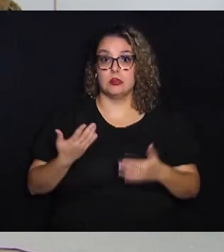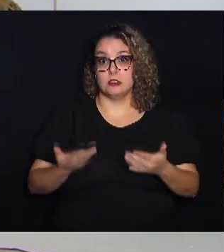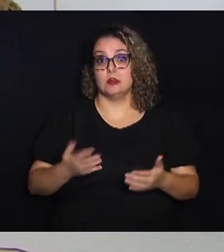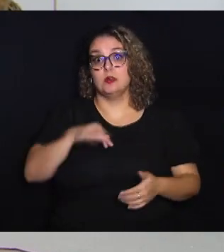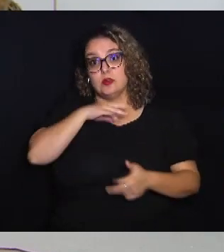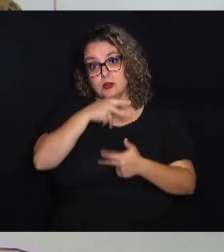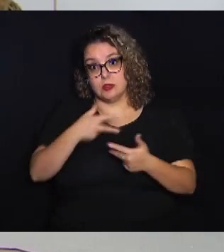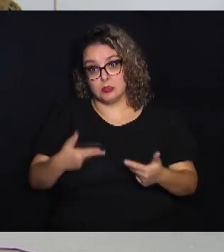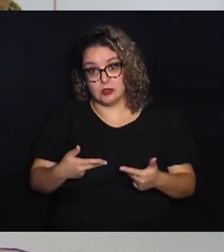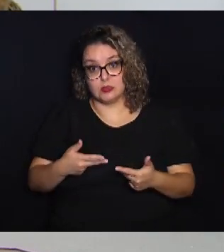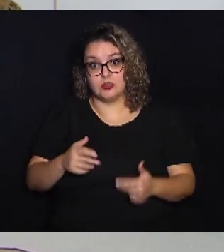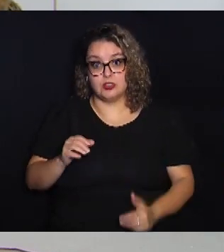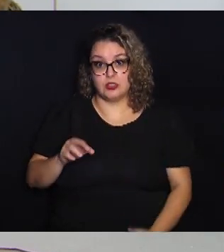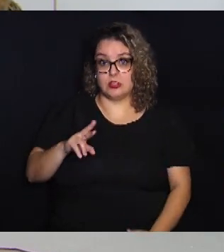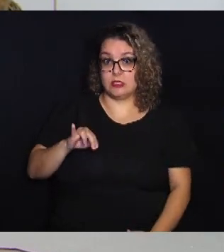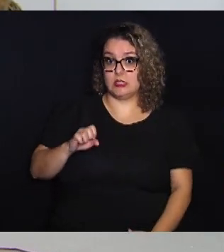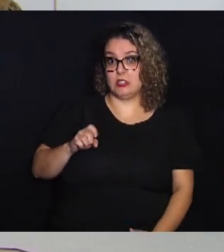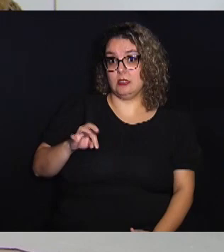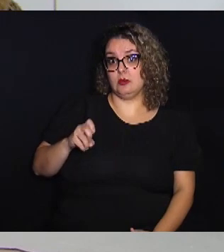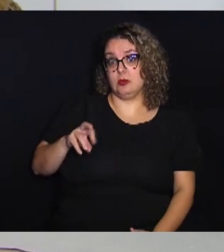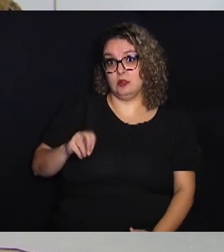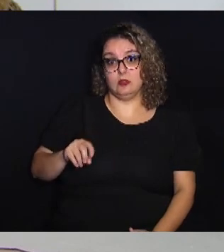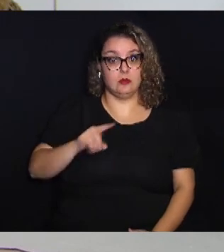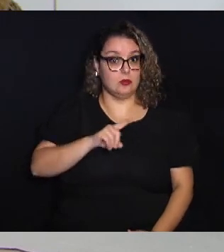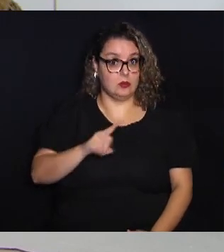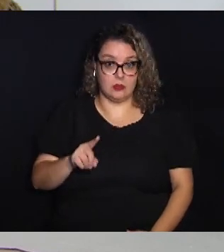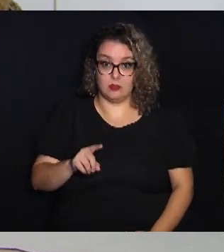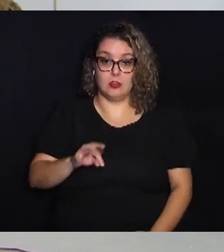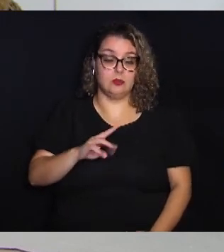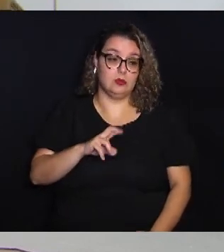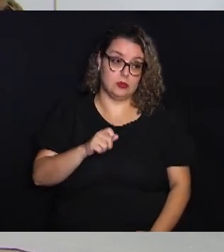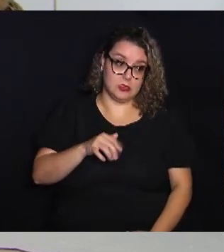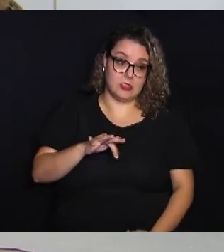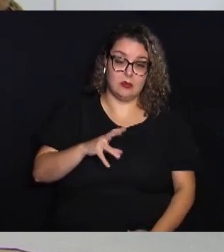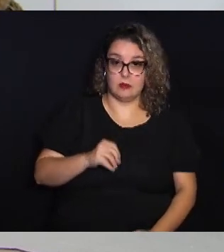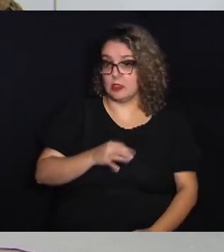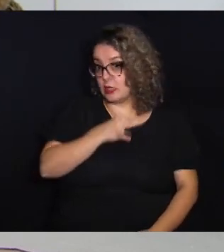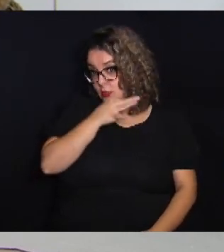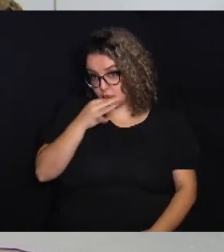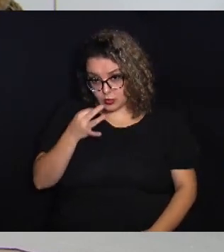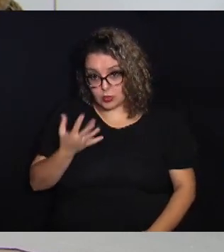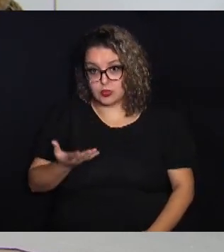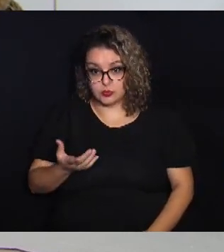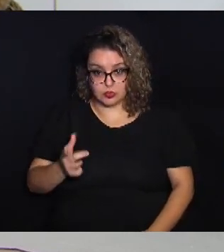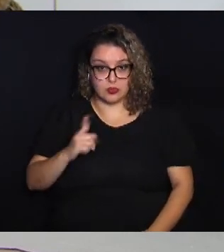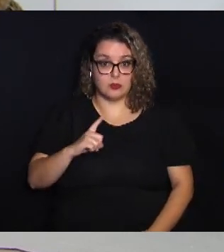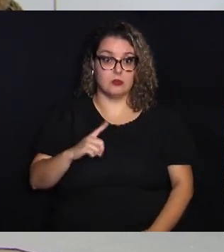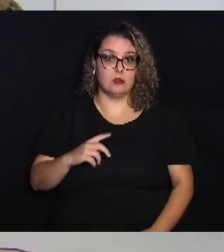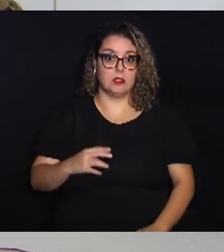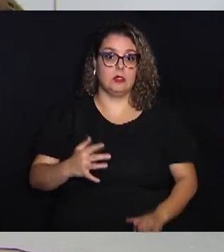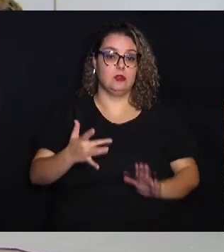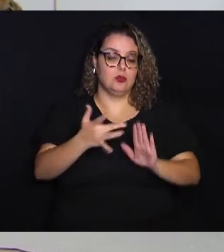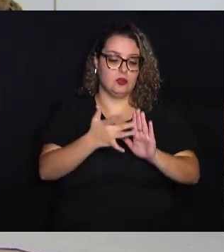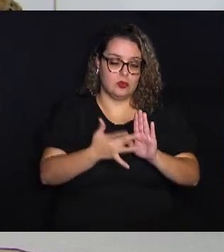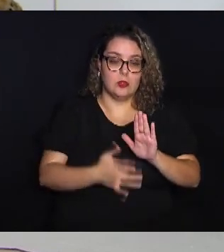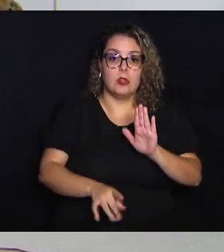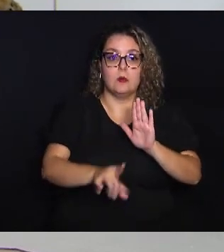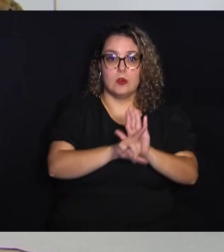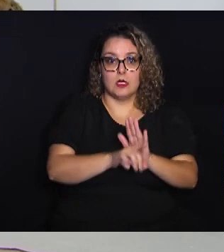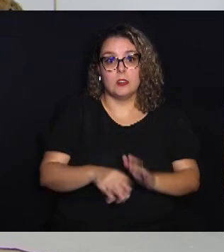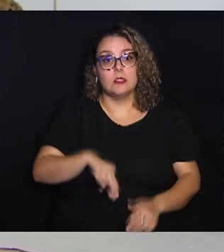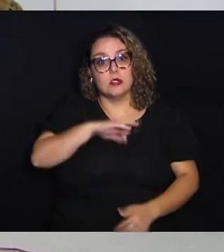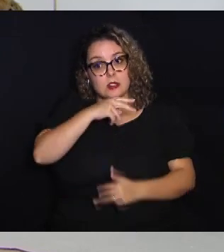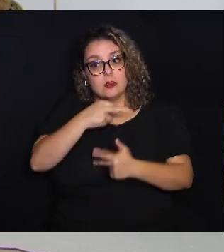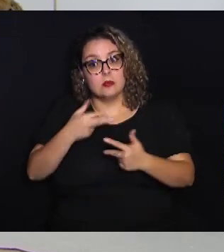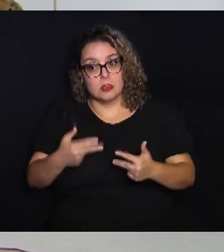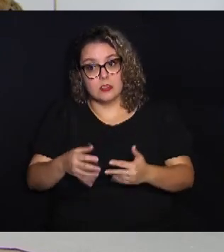veterinários, né? Então, os animais oriundos de criatório, eles não vieram do tráfico, que é ótimo, né? Então, você vai ter todo o